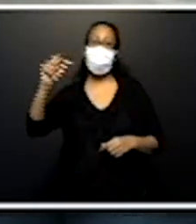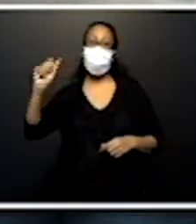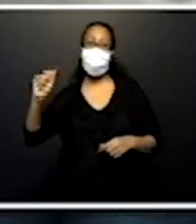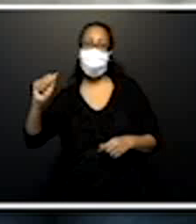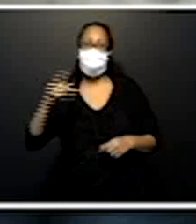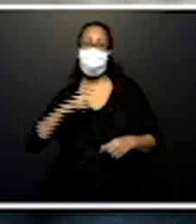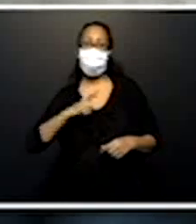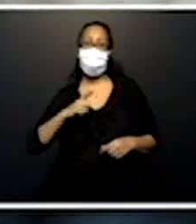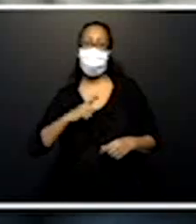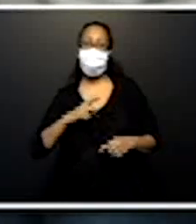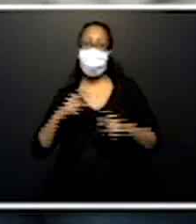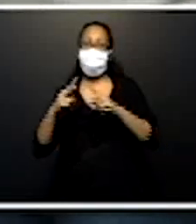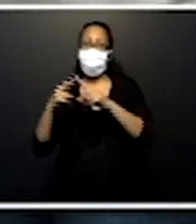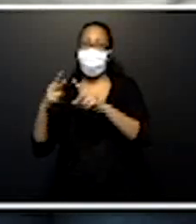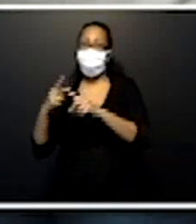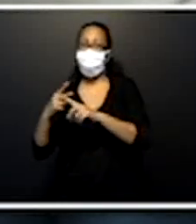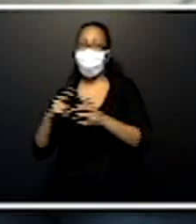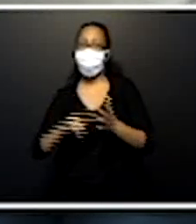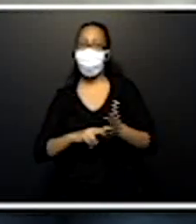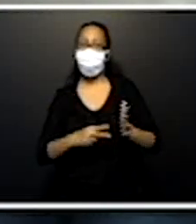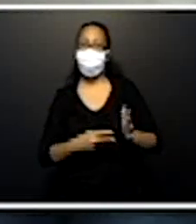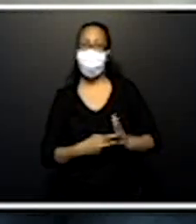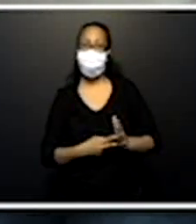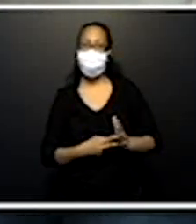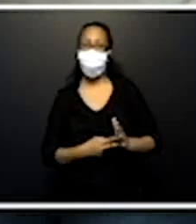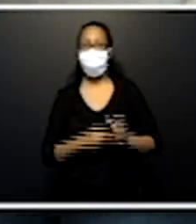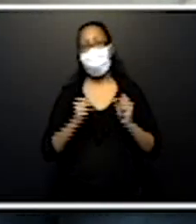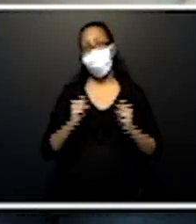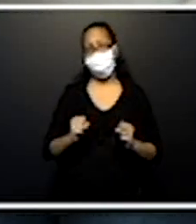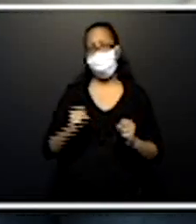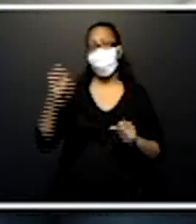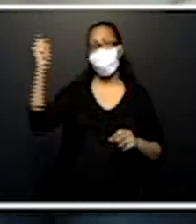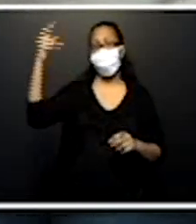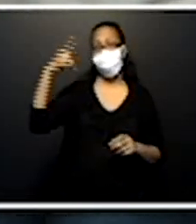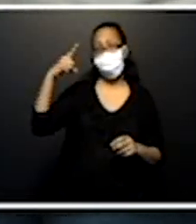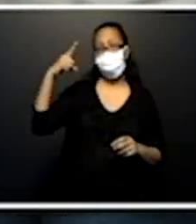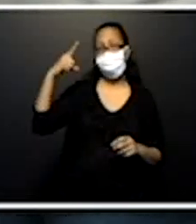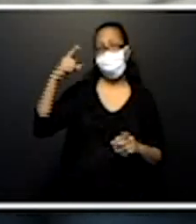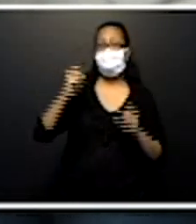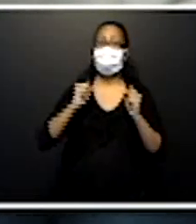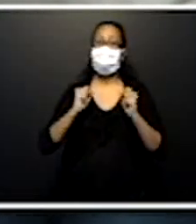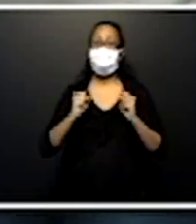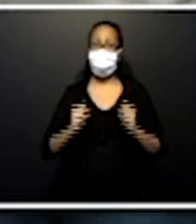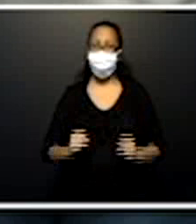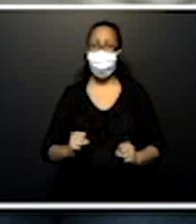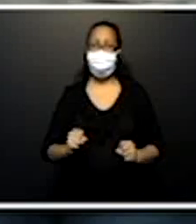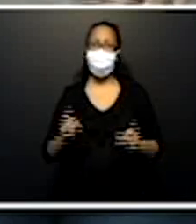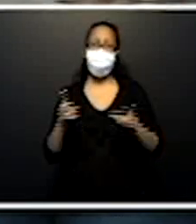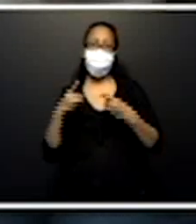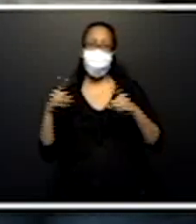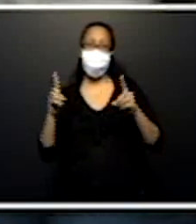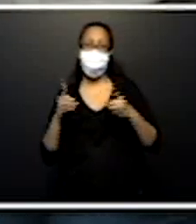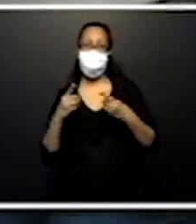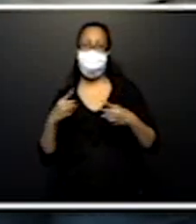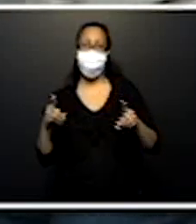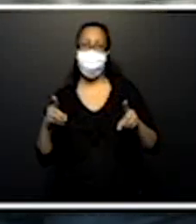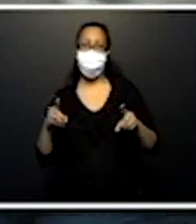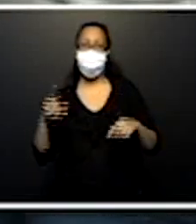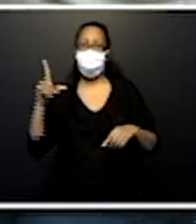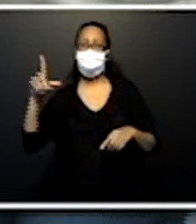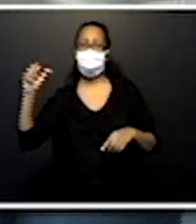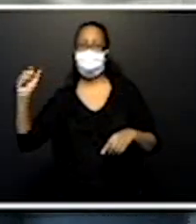O sol pode ser o sol astro, como pode ser também a nota sol. O lá também pode ser a nota